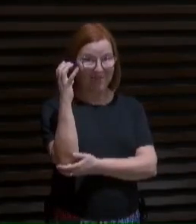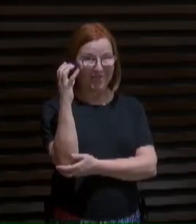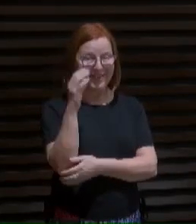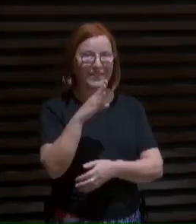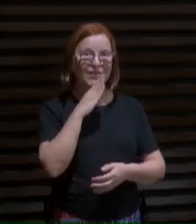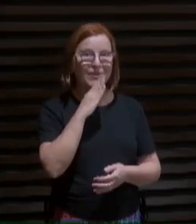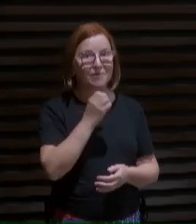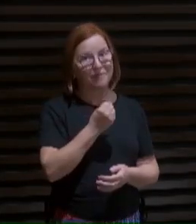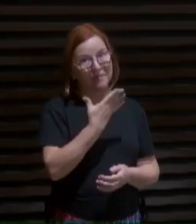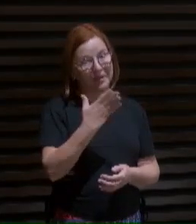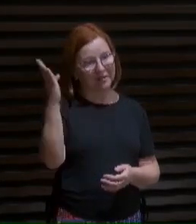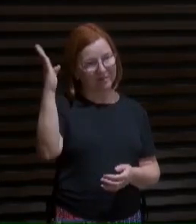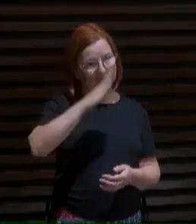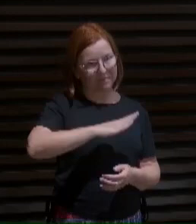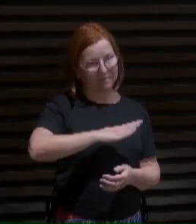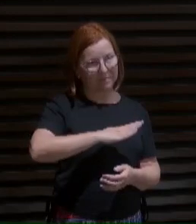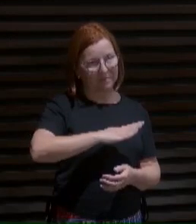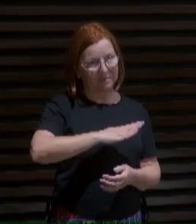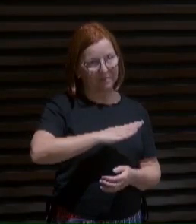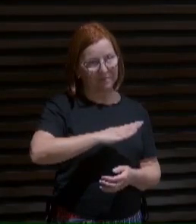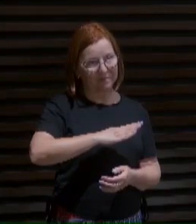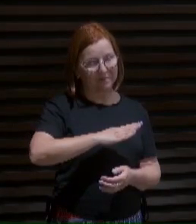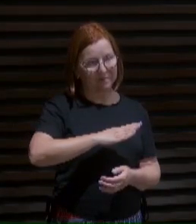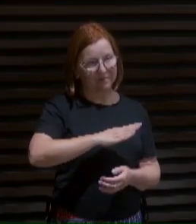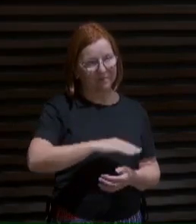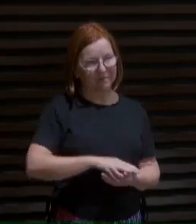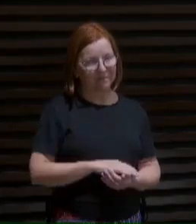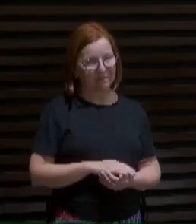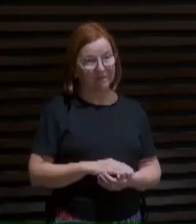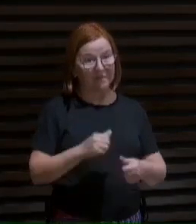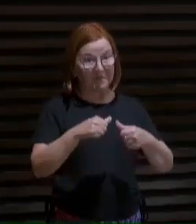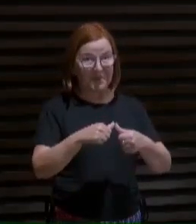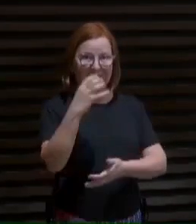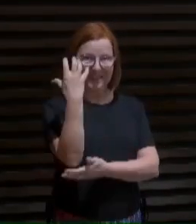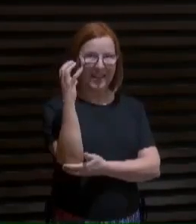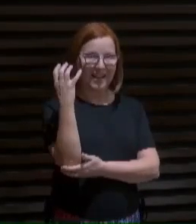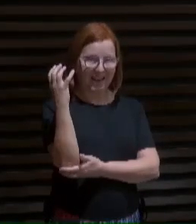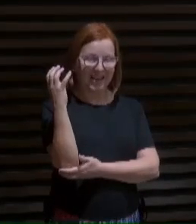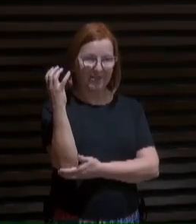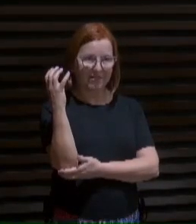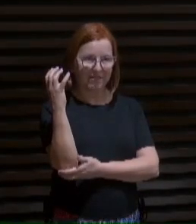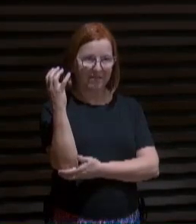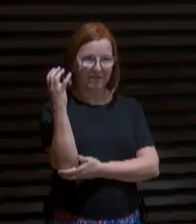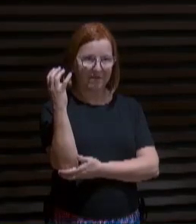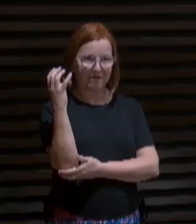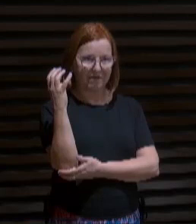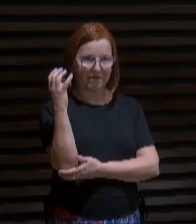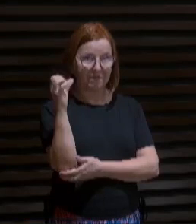do bem e do mal. E esta árvore, ela chama a